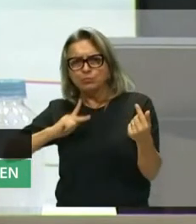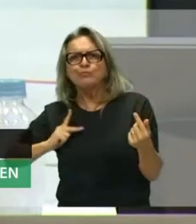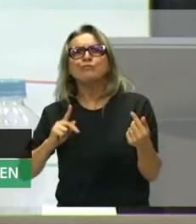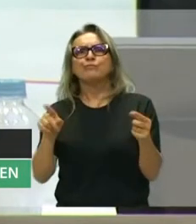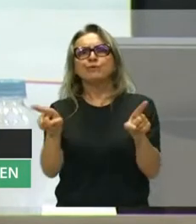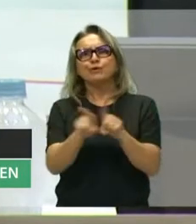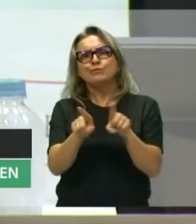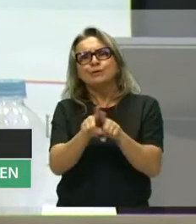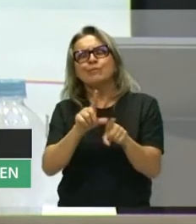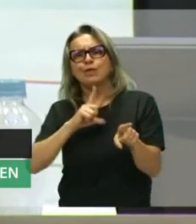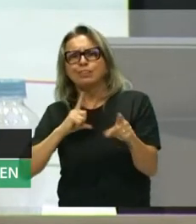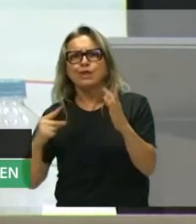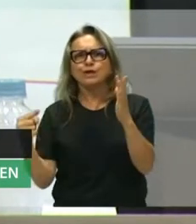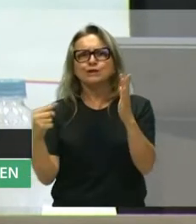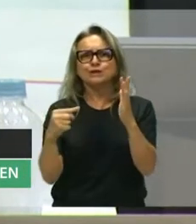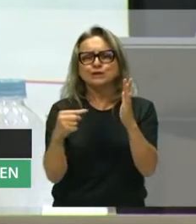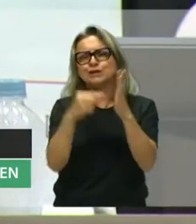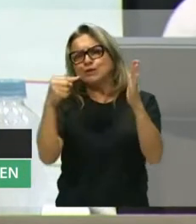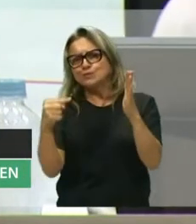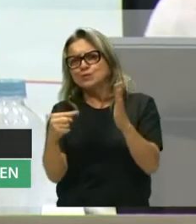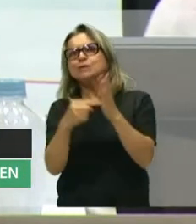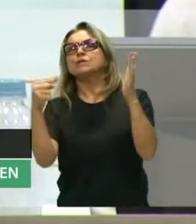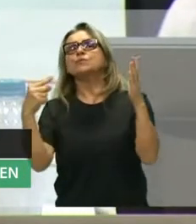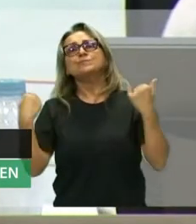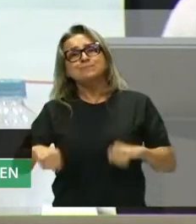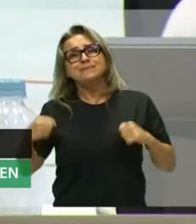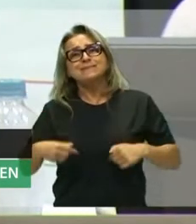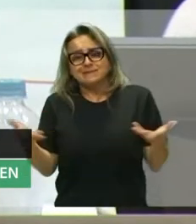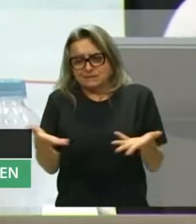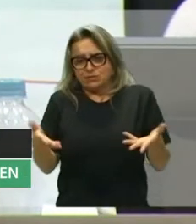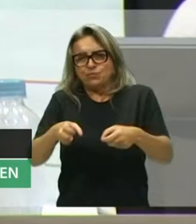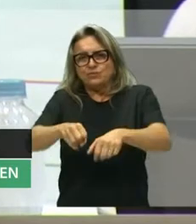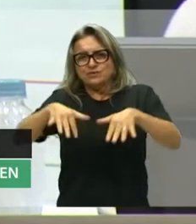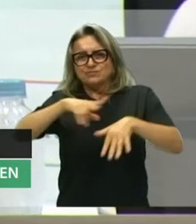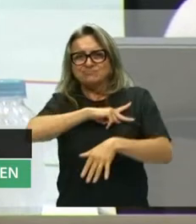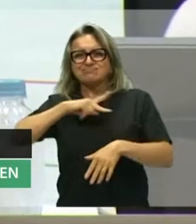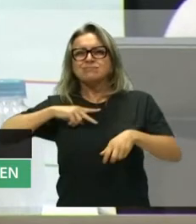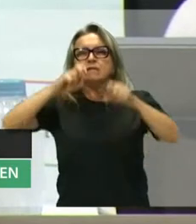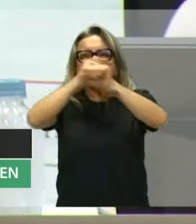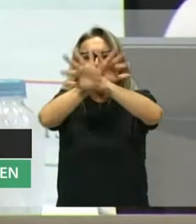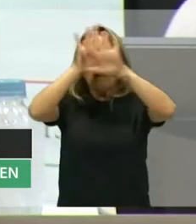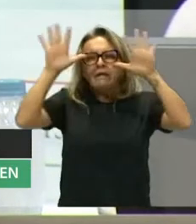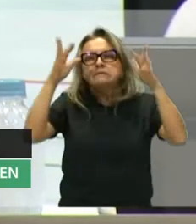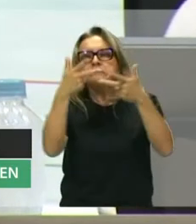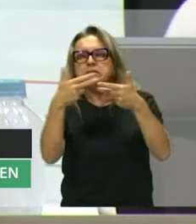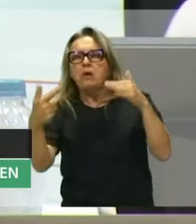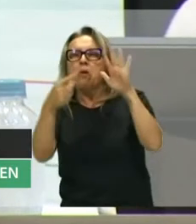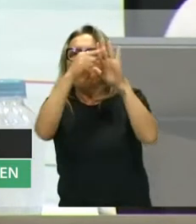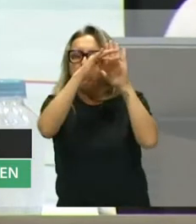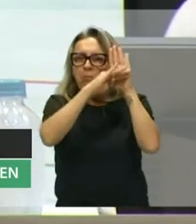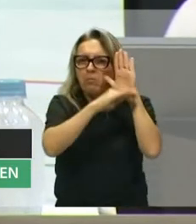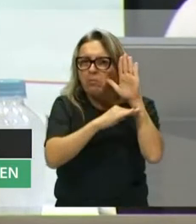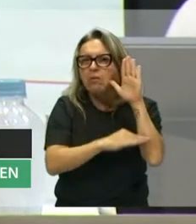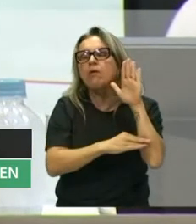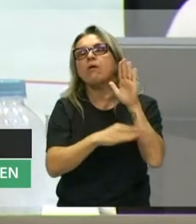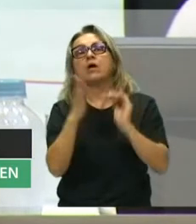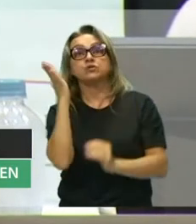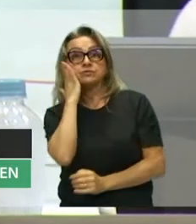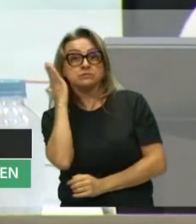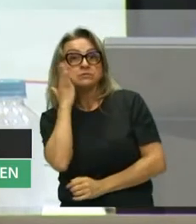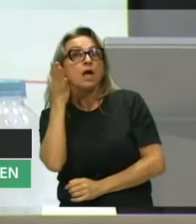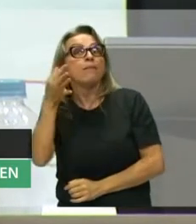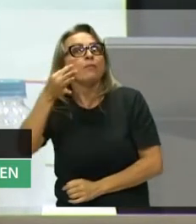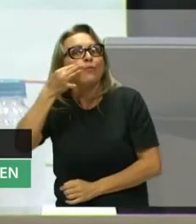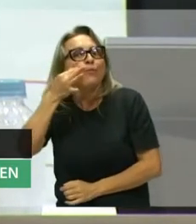gente possa, de fato, nessa audiência, esclarecer alguns pontos. A gente sabe, né, do quanto o custeio da saúde não